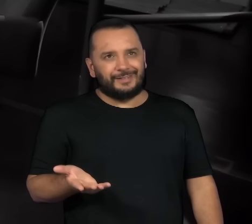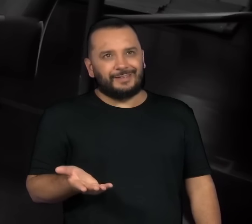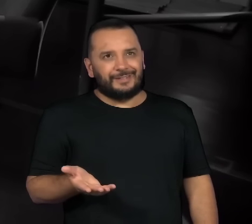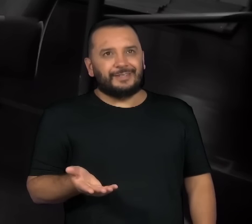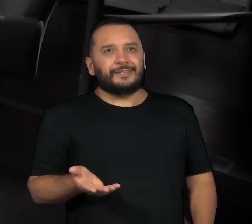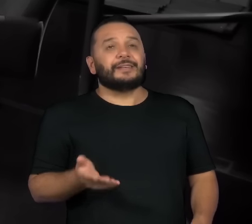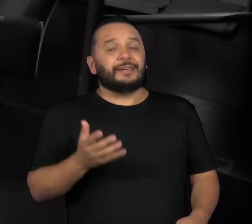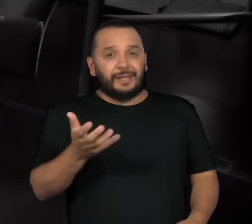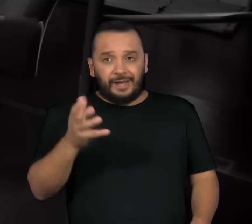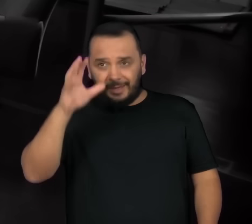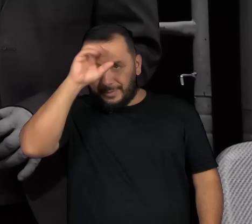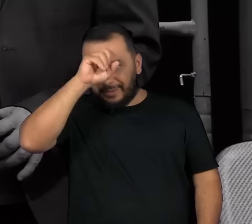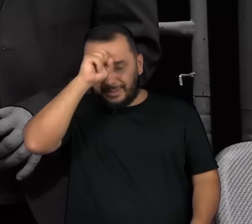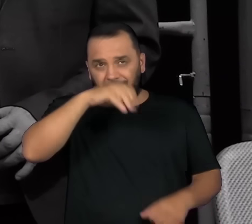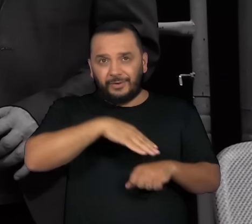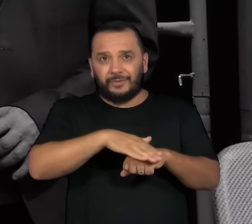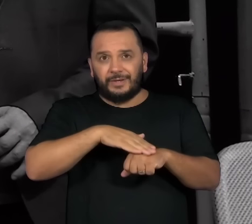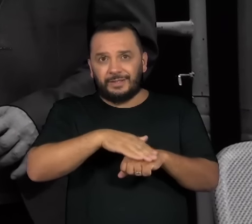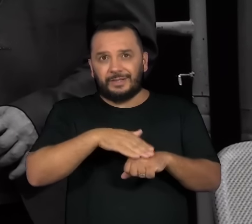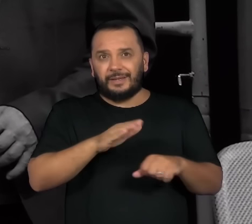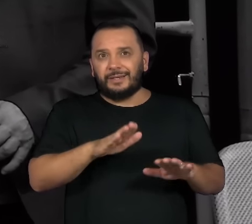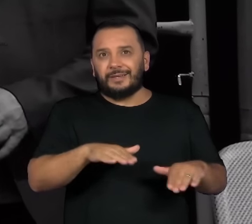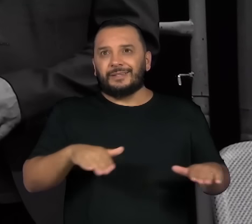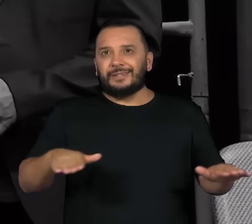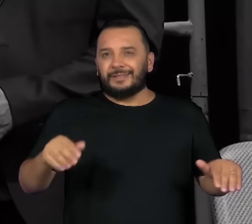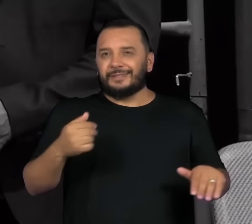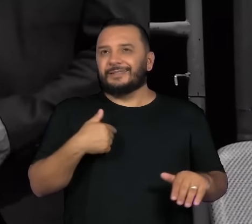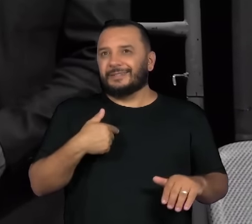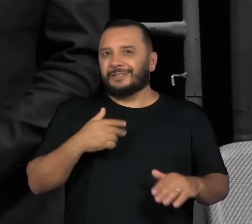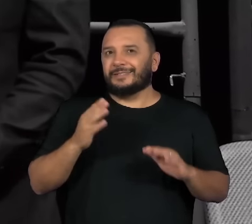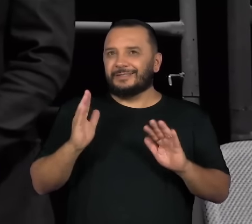a conversar como criança? Assistindo o Castelo